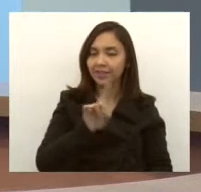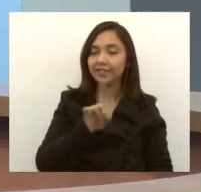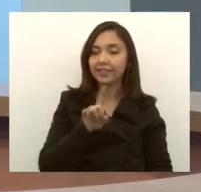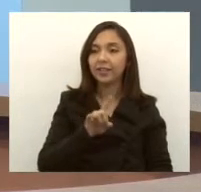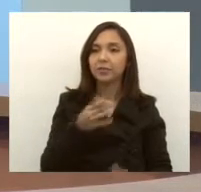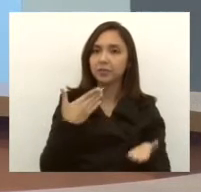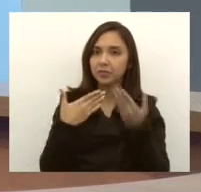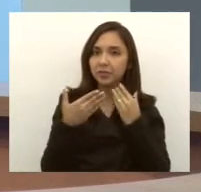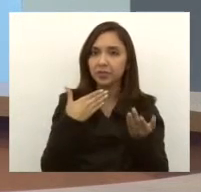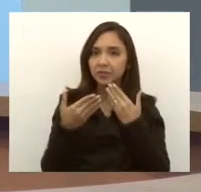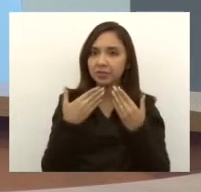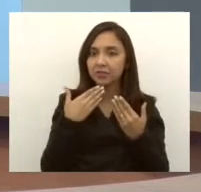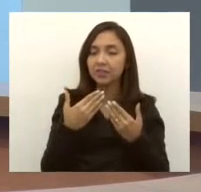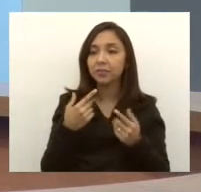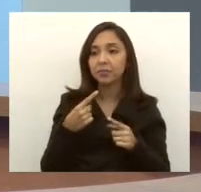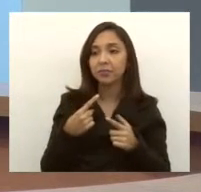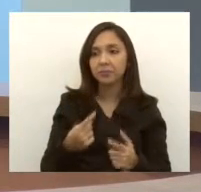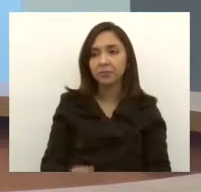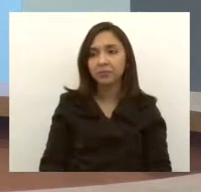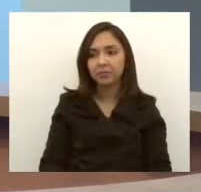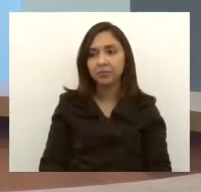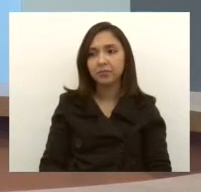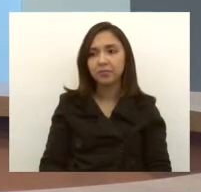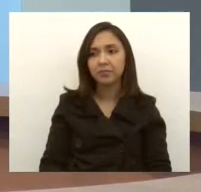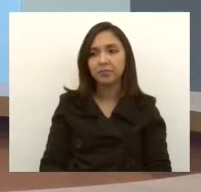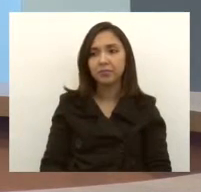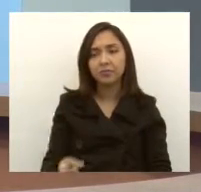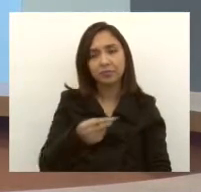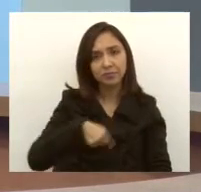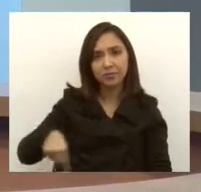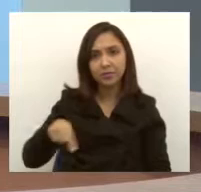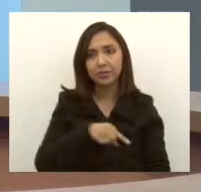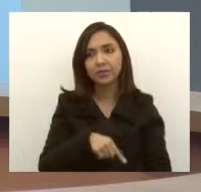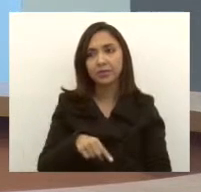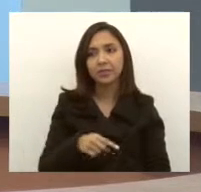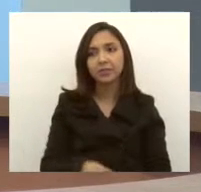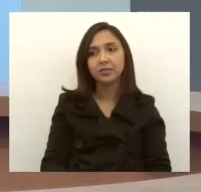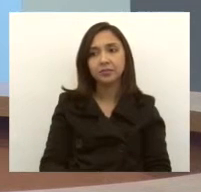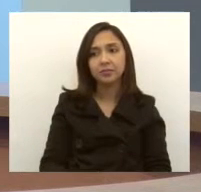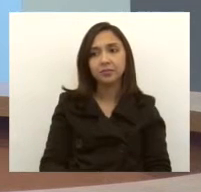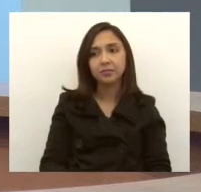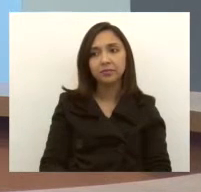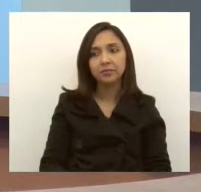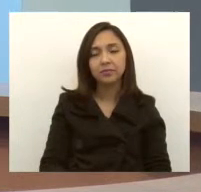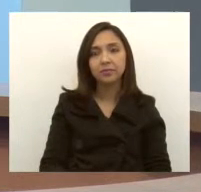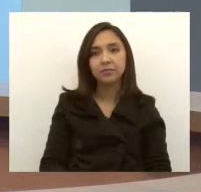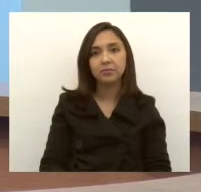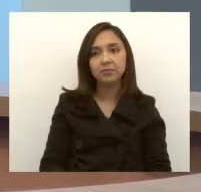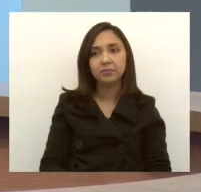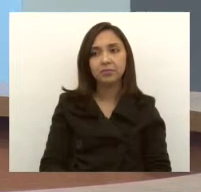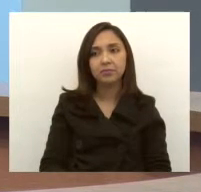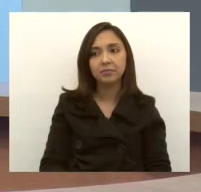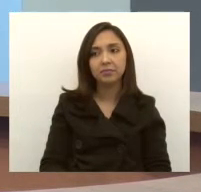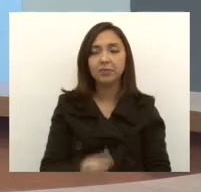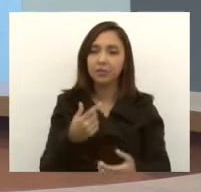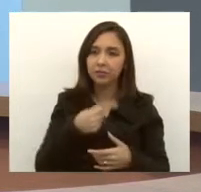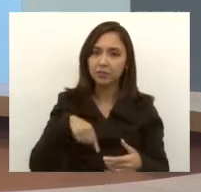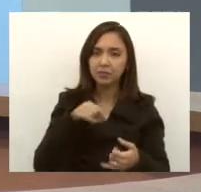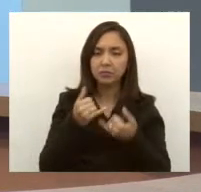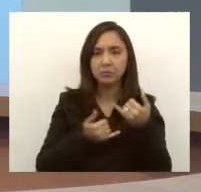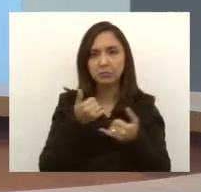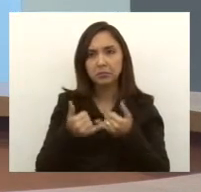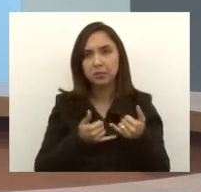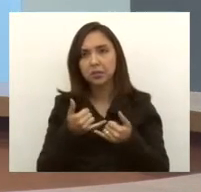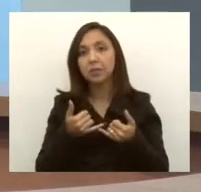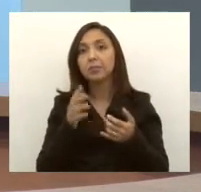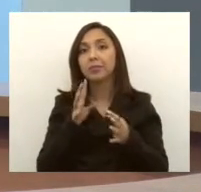há pouco, né? Mas é algo que realmente salta aos olhos. E aí, a gente brinca dessa forma,